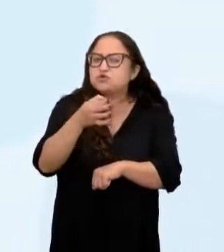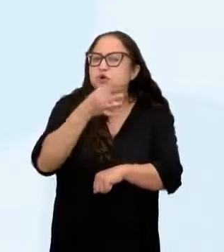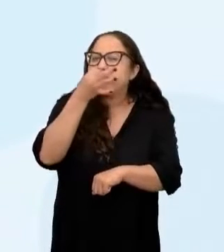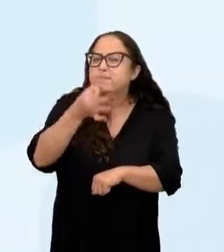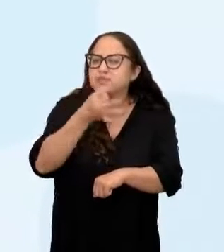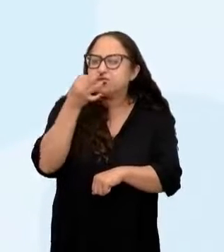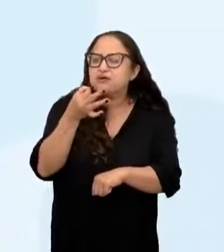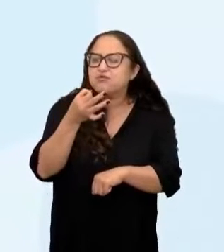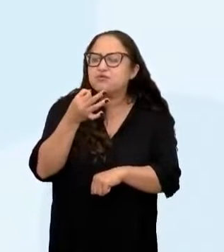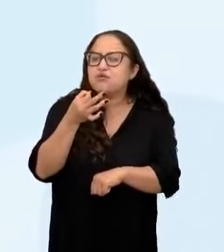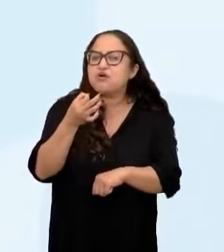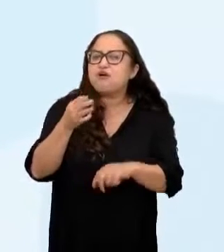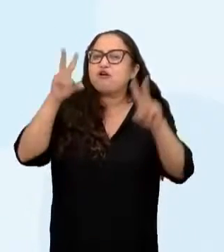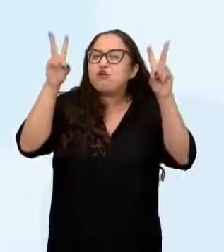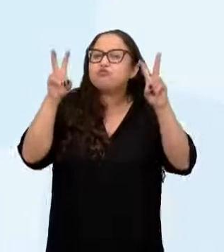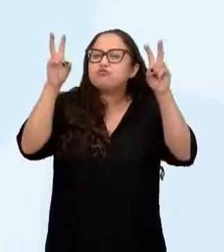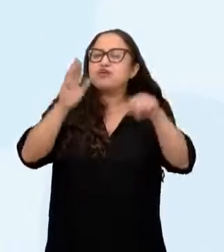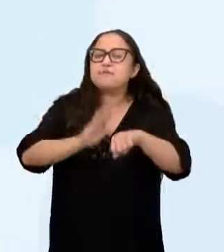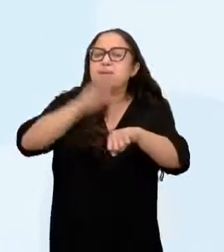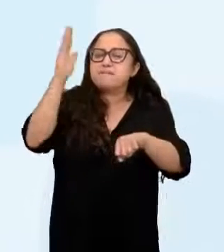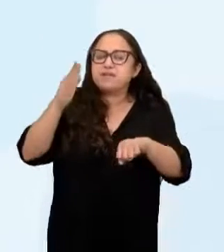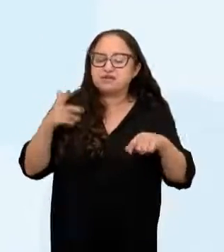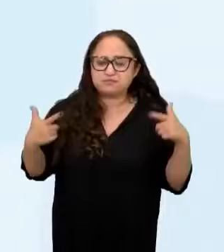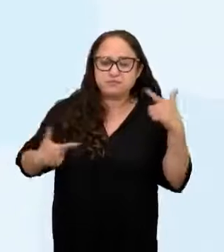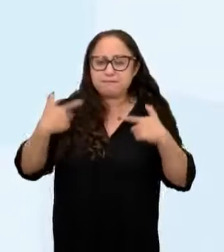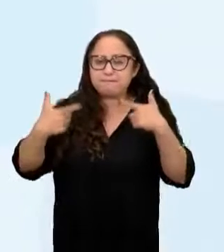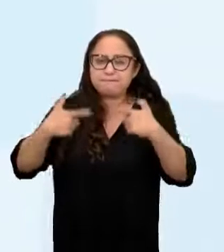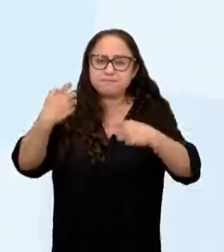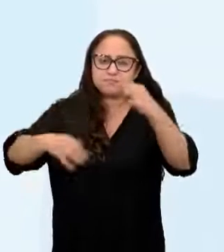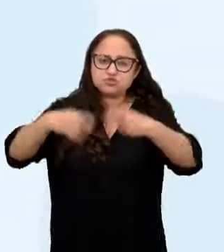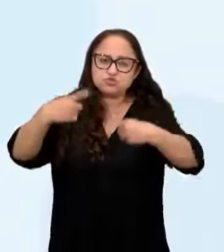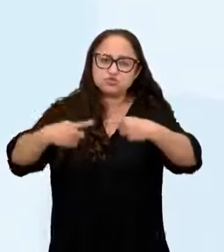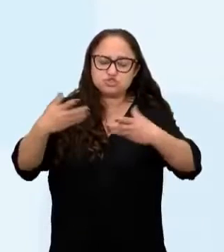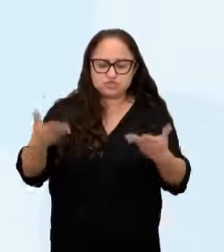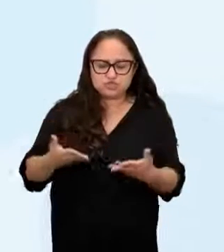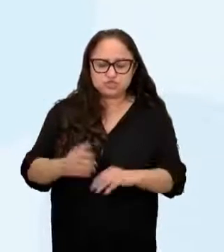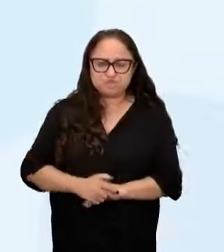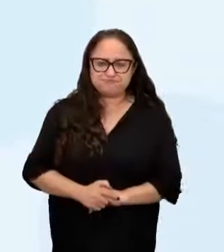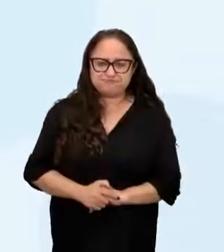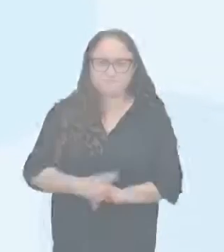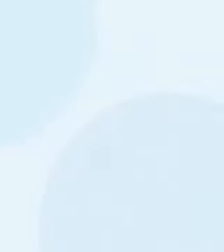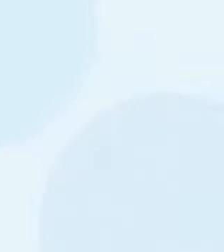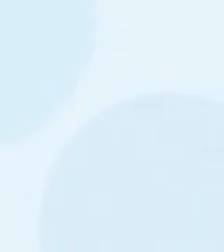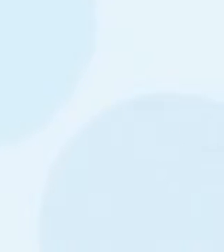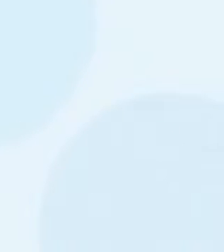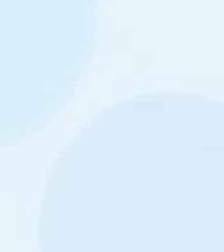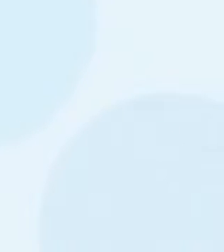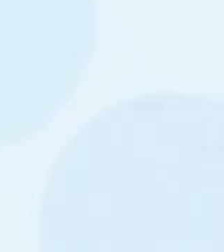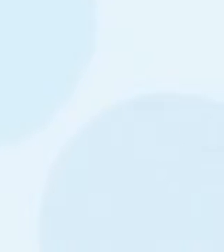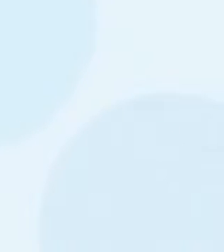qual é o assunto mais polêmico da atualidade? 1 minuto, já voltamos.